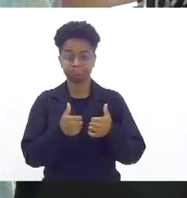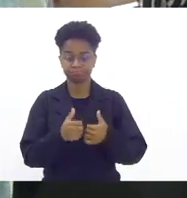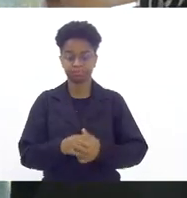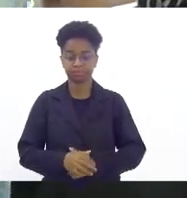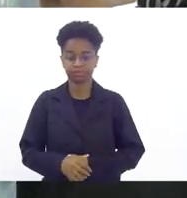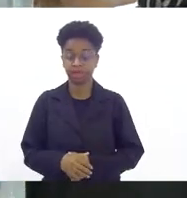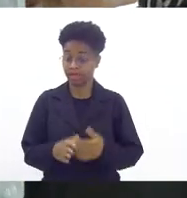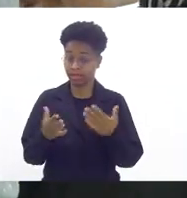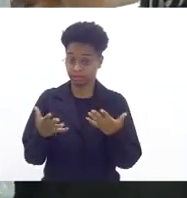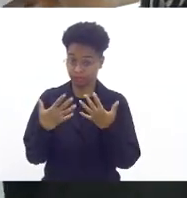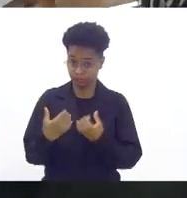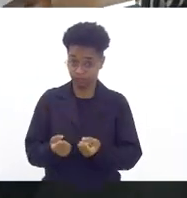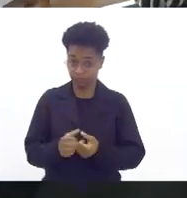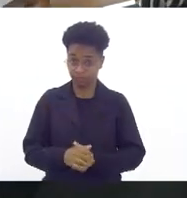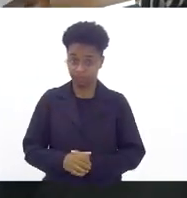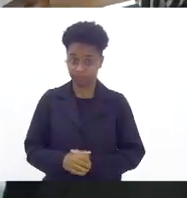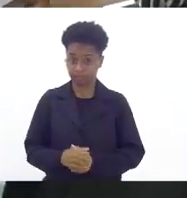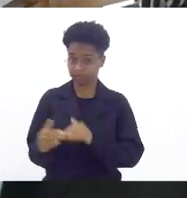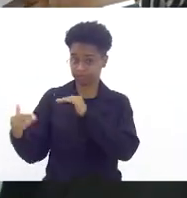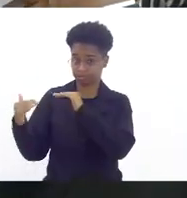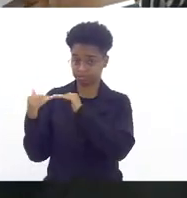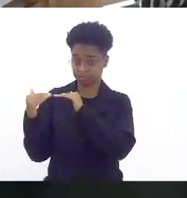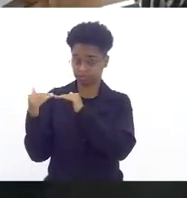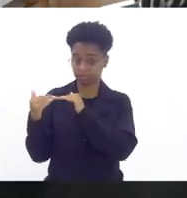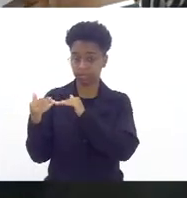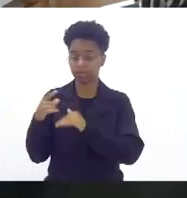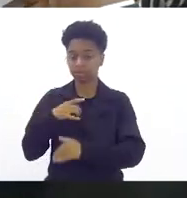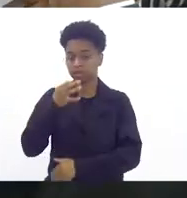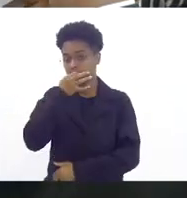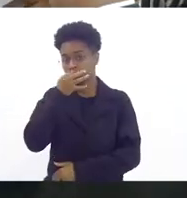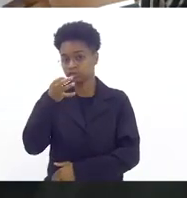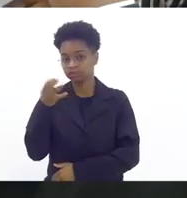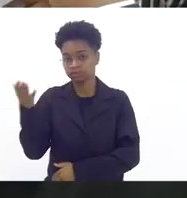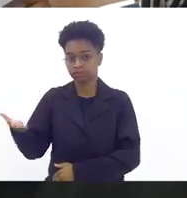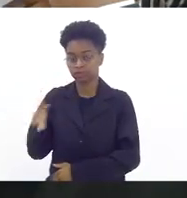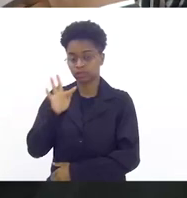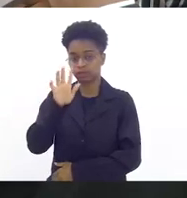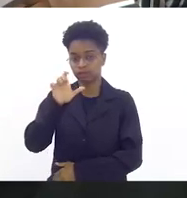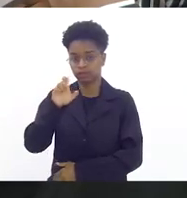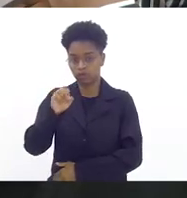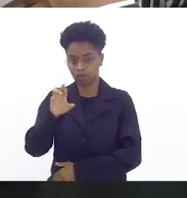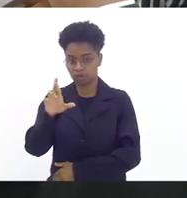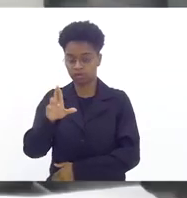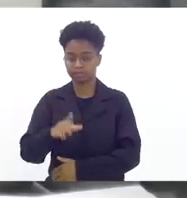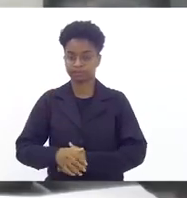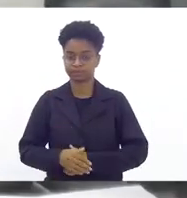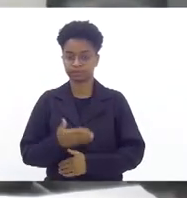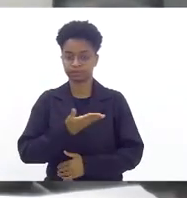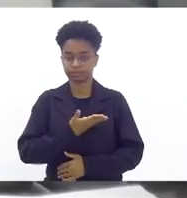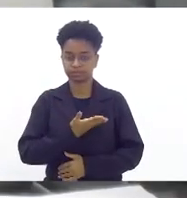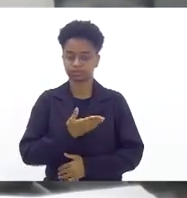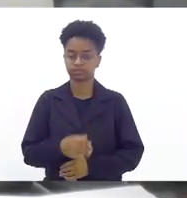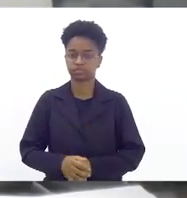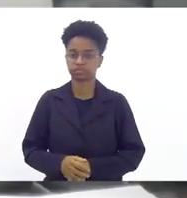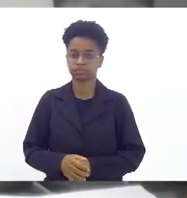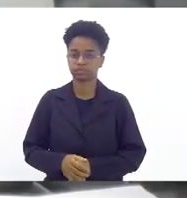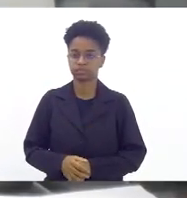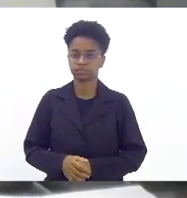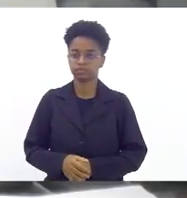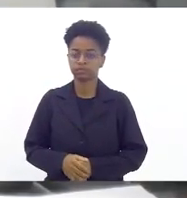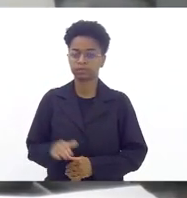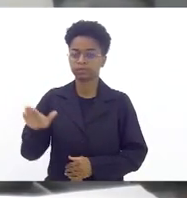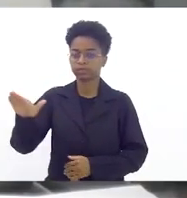Então, vamos, como um acordo aqui, foi uma sugestão da Flor, nossa companheira, para compor a mesa,